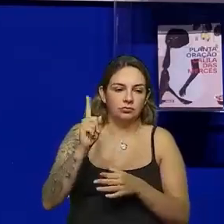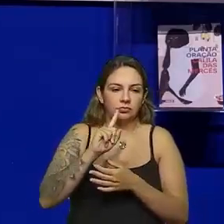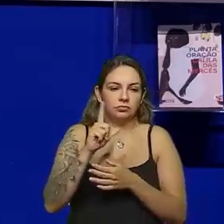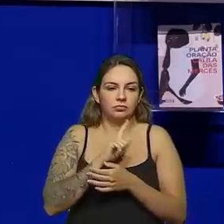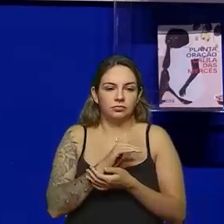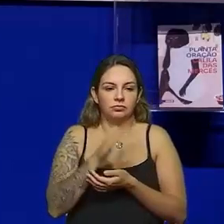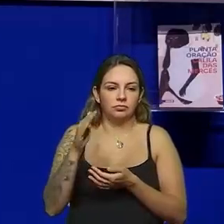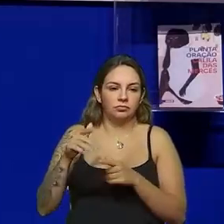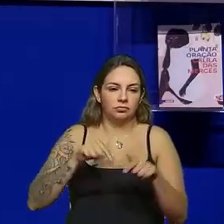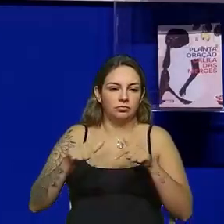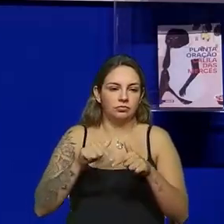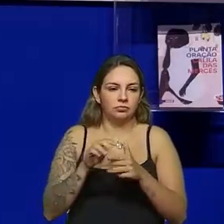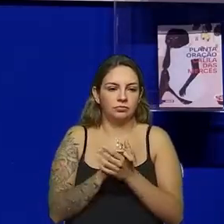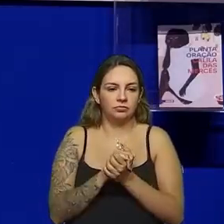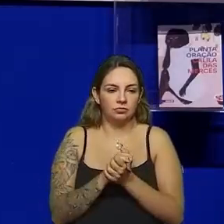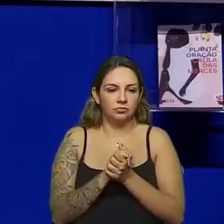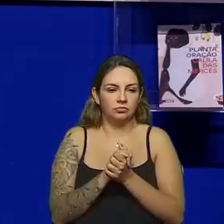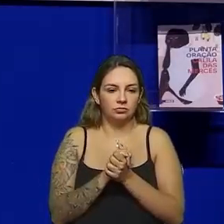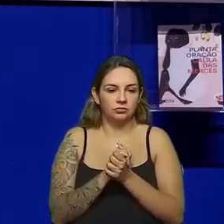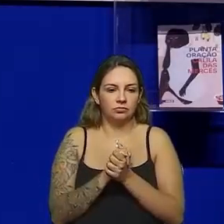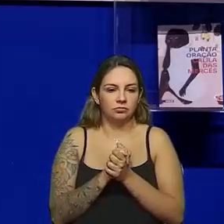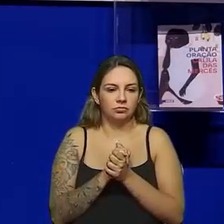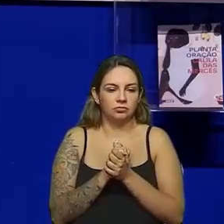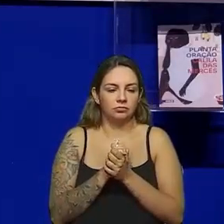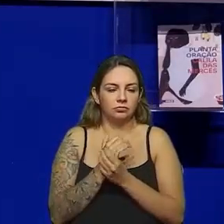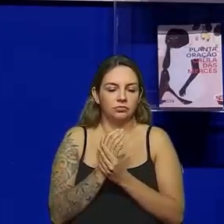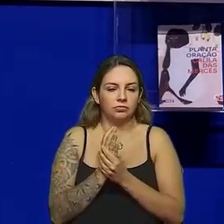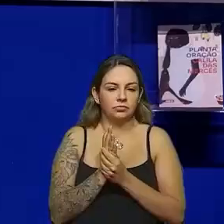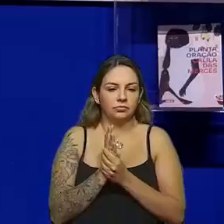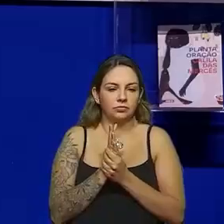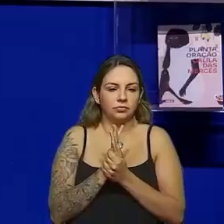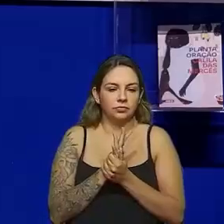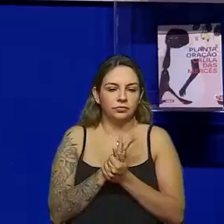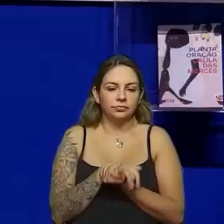está do lado dos trabalhadores, de modo geral. Certo?